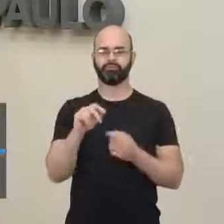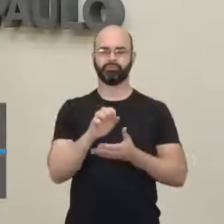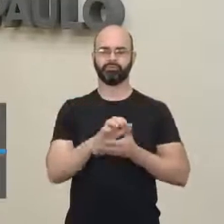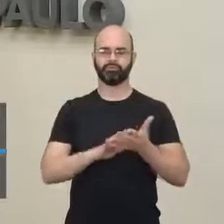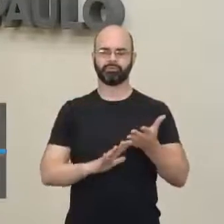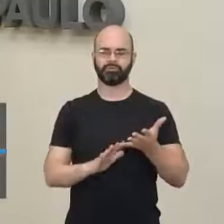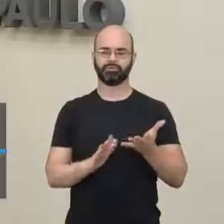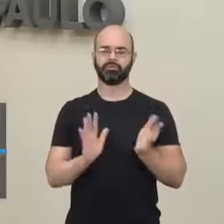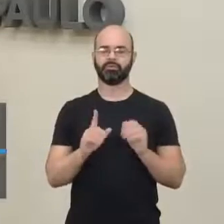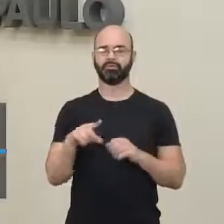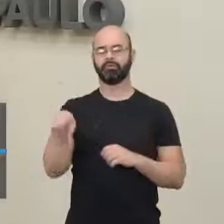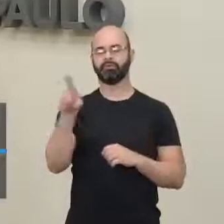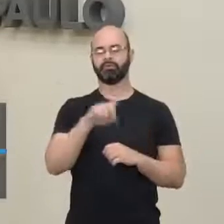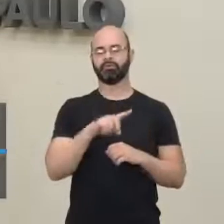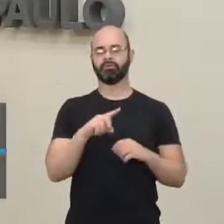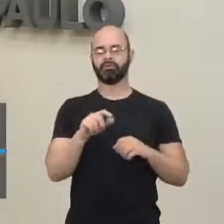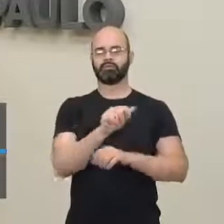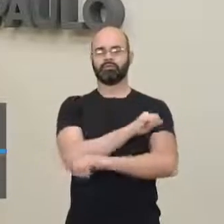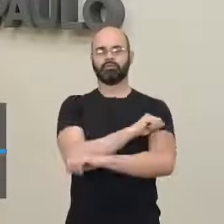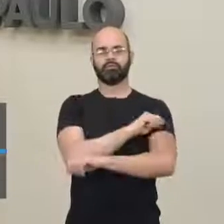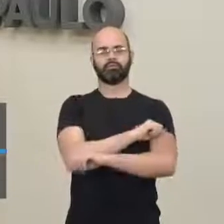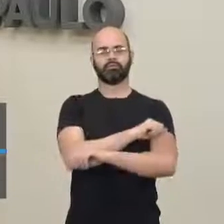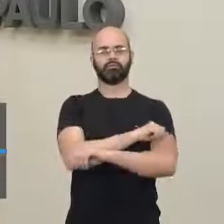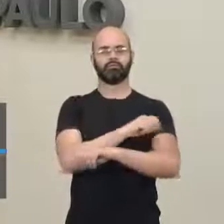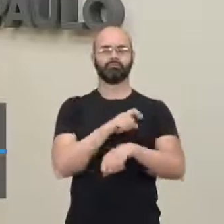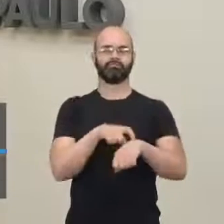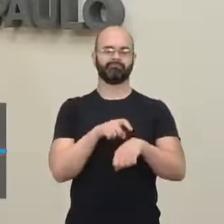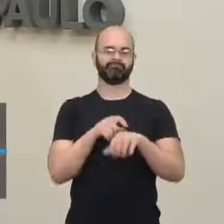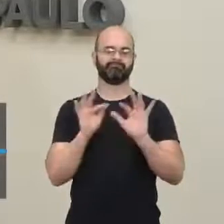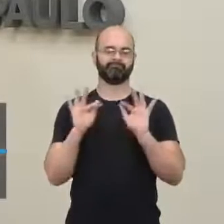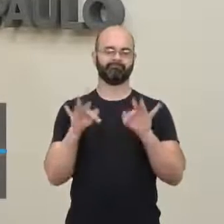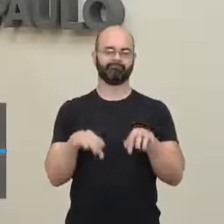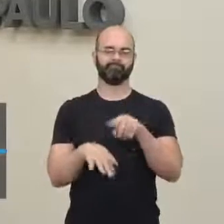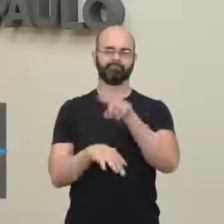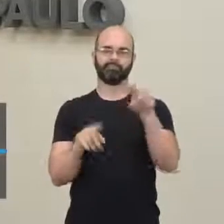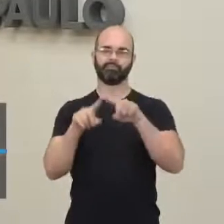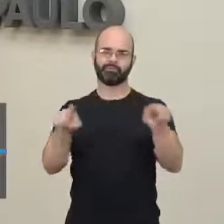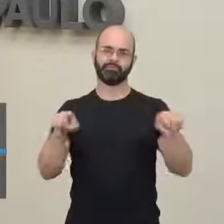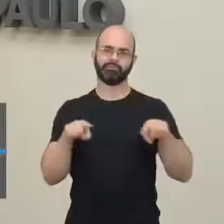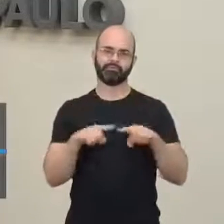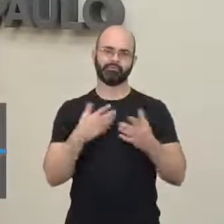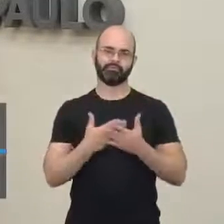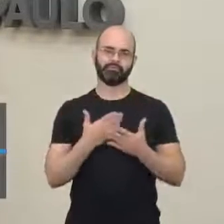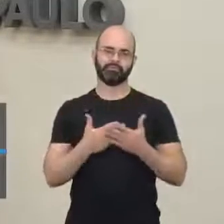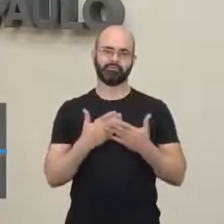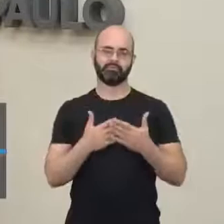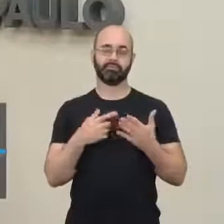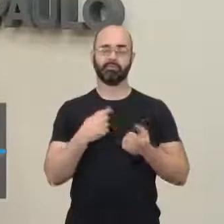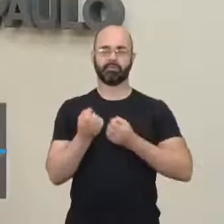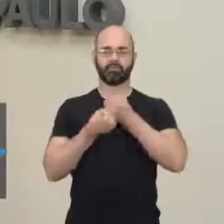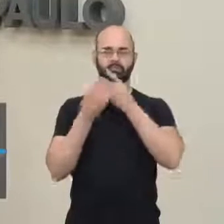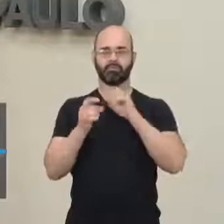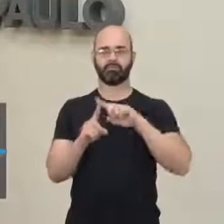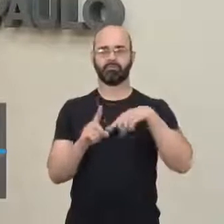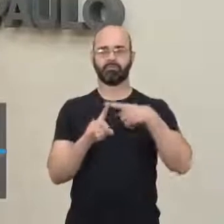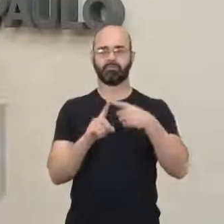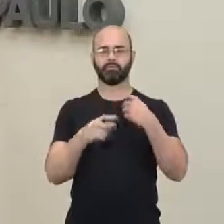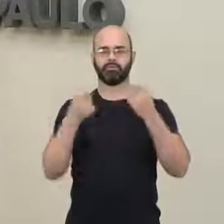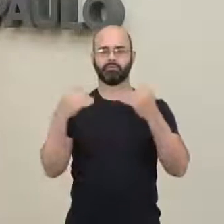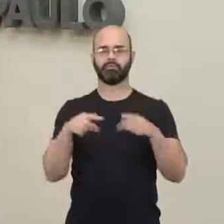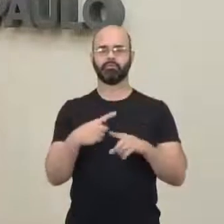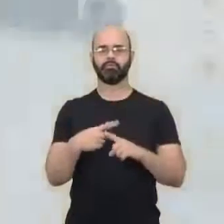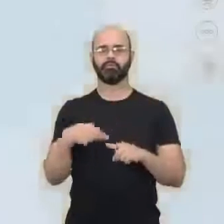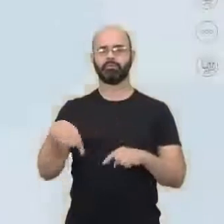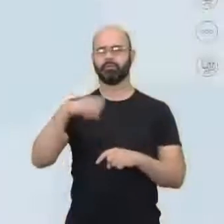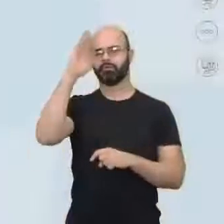os professores trabalharem com os alunos, né, até porque a aula já está acabando e ainda tem mais algumas coisas para informar, então tem aí, porque o Brasil não tem